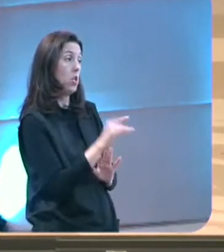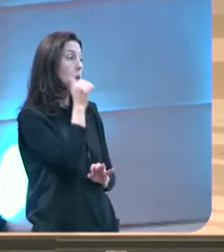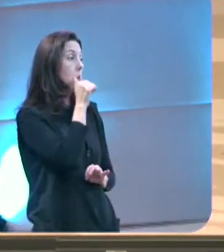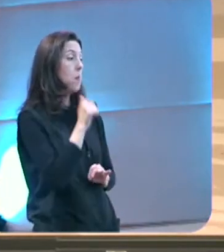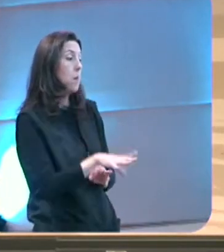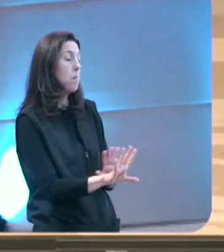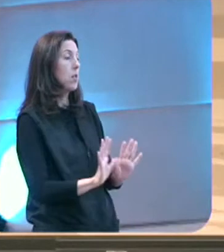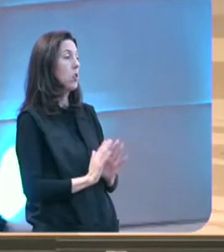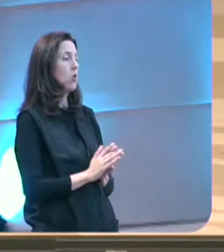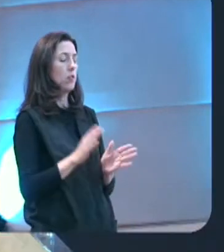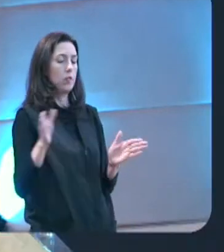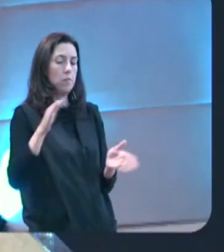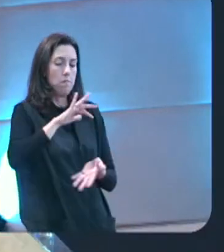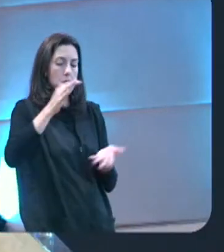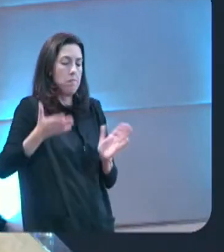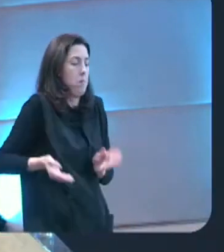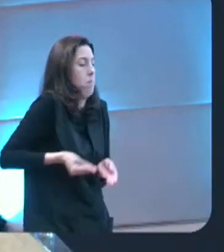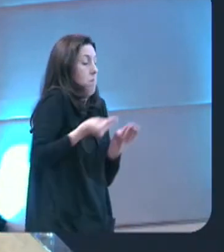menina.